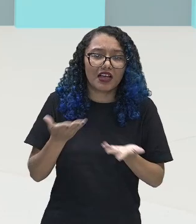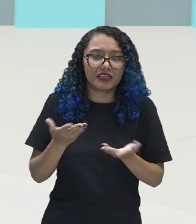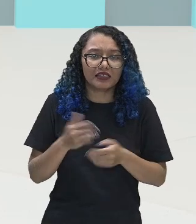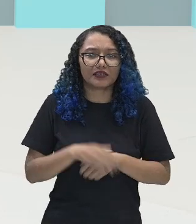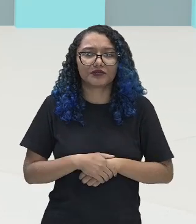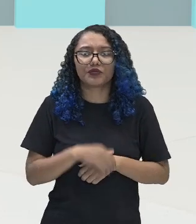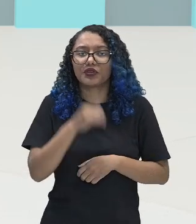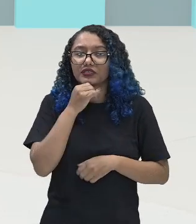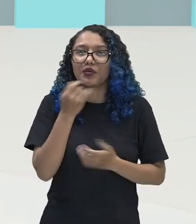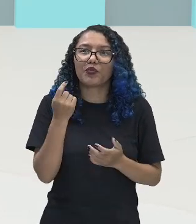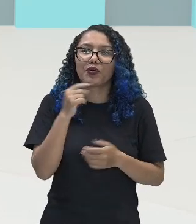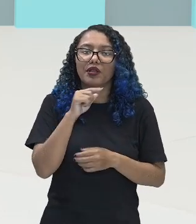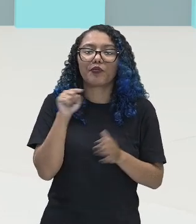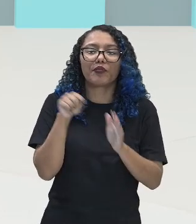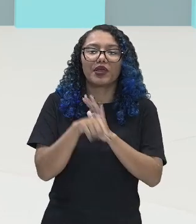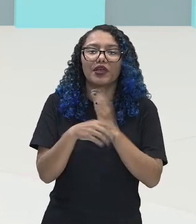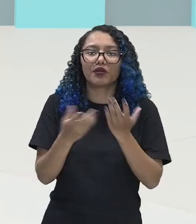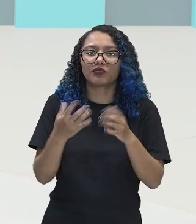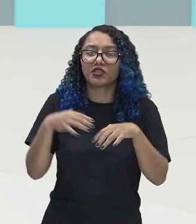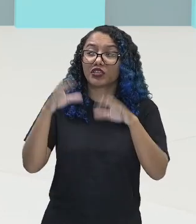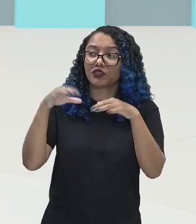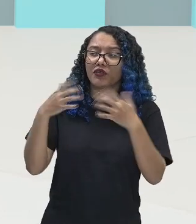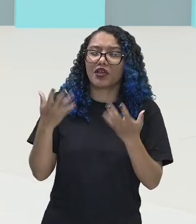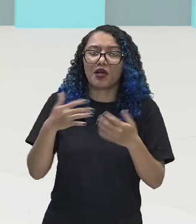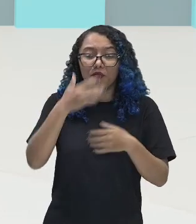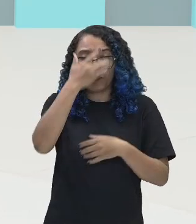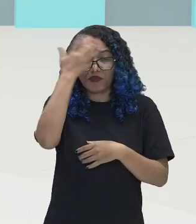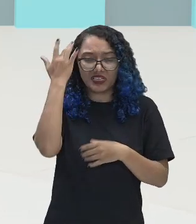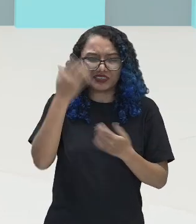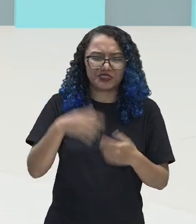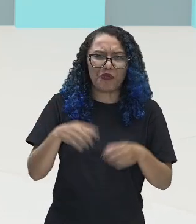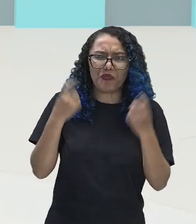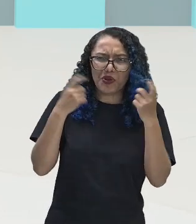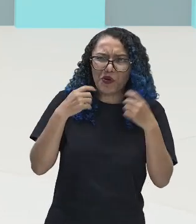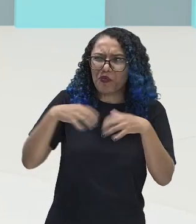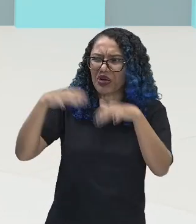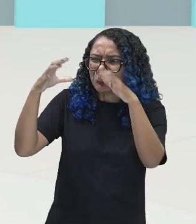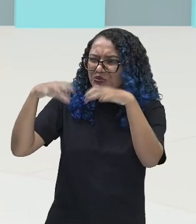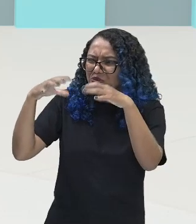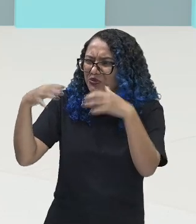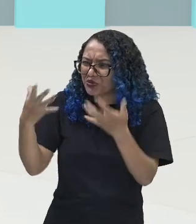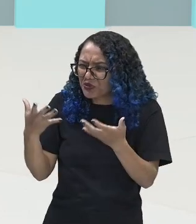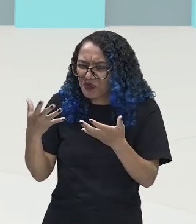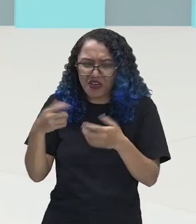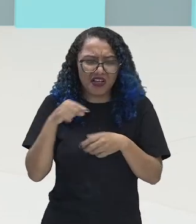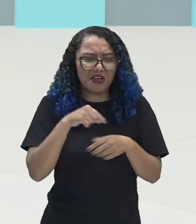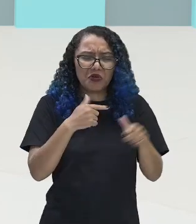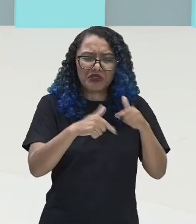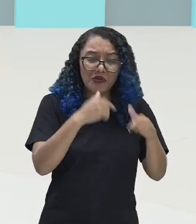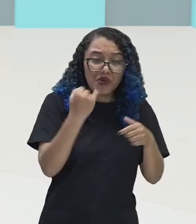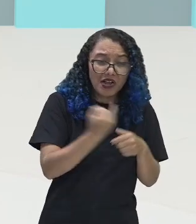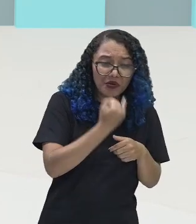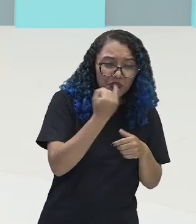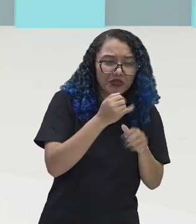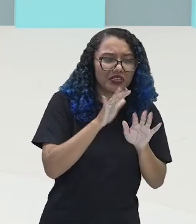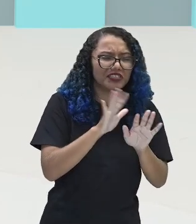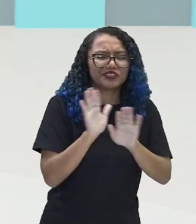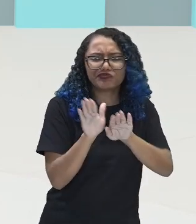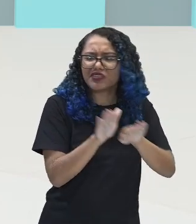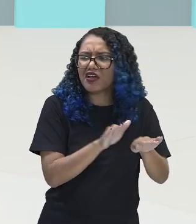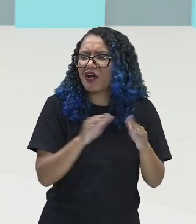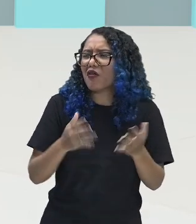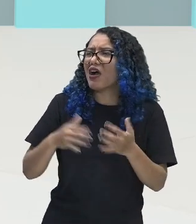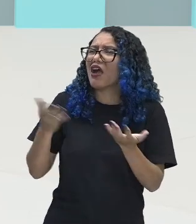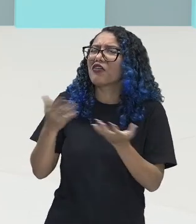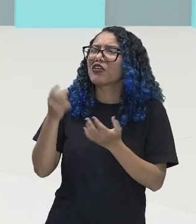que vai chover? Quem é que fica se importando com isso? Se eu tenho um trabalho muito importante, eu vou ficar lá, nossa, espera aí que eu vou olhar o tempo agora para